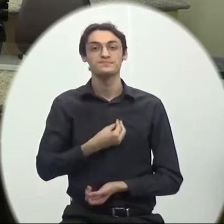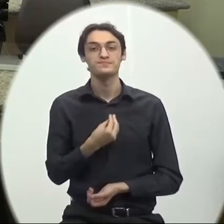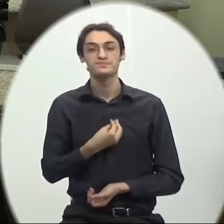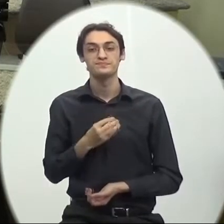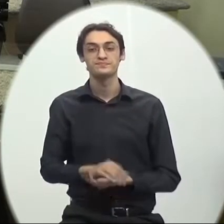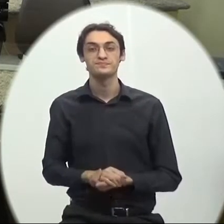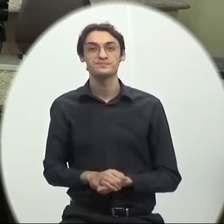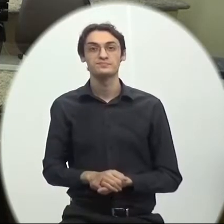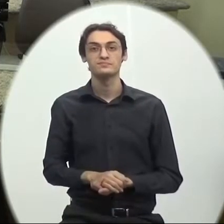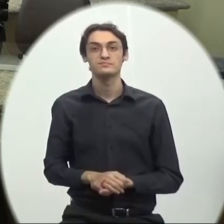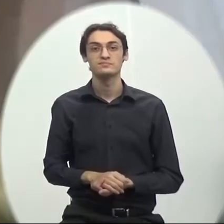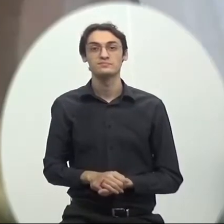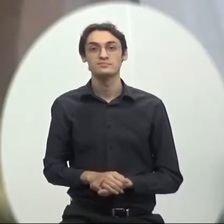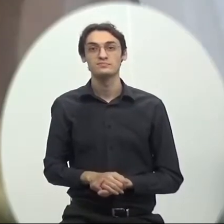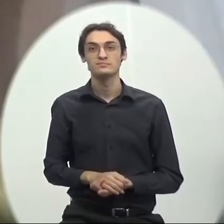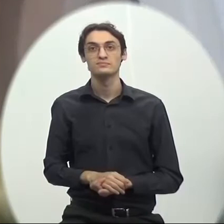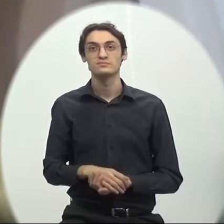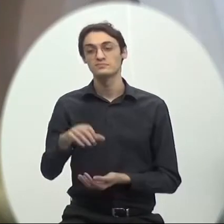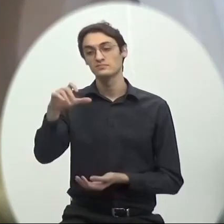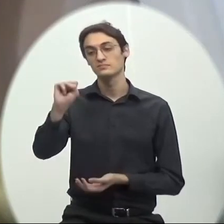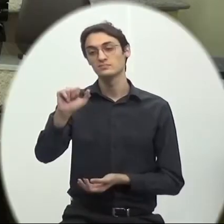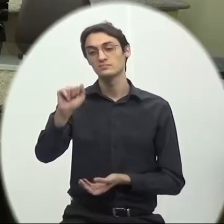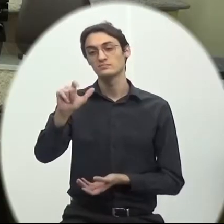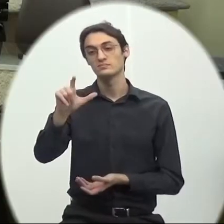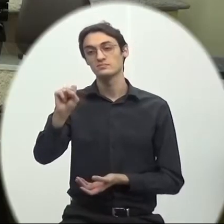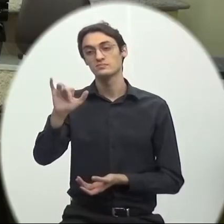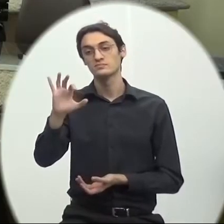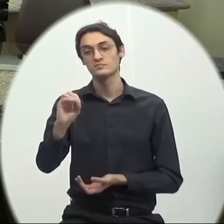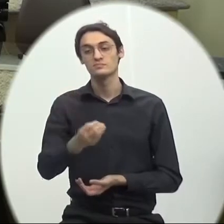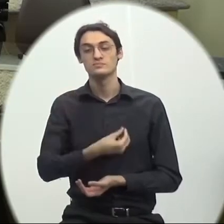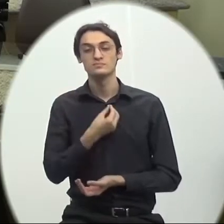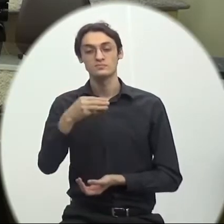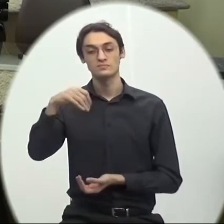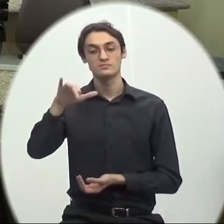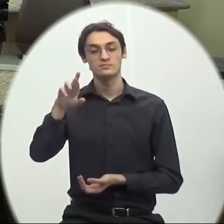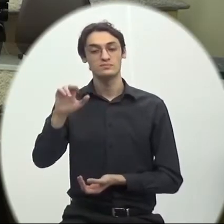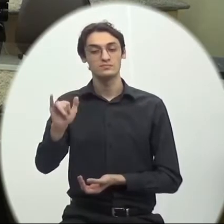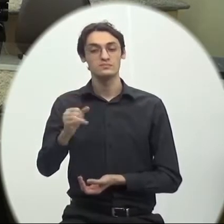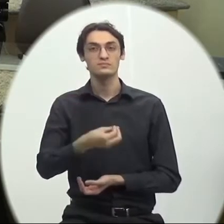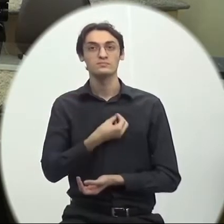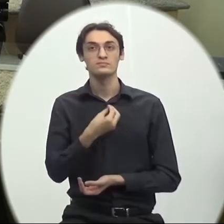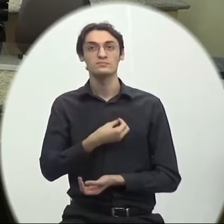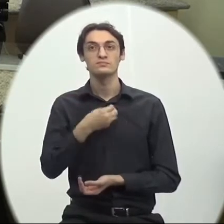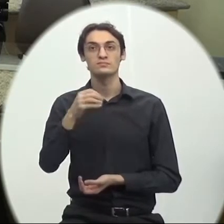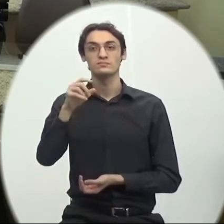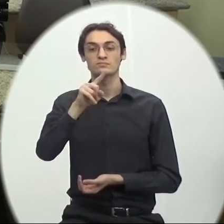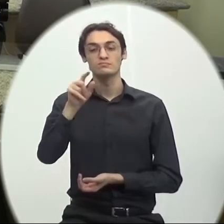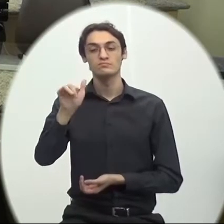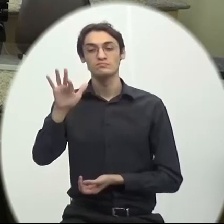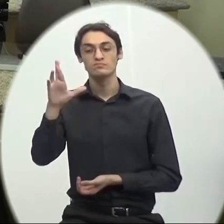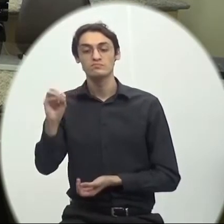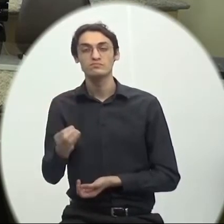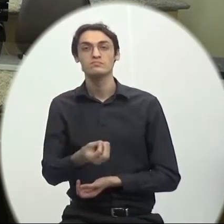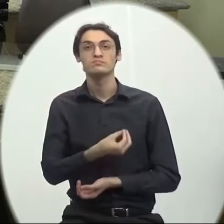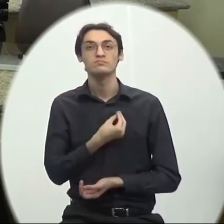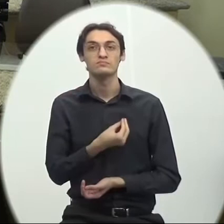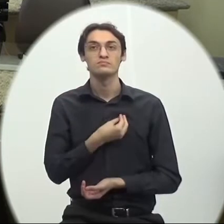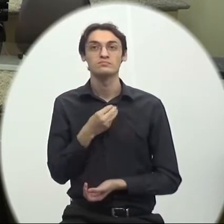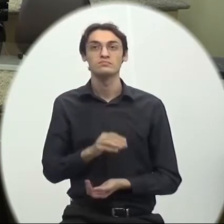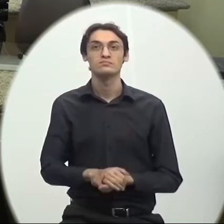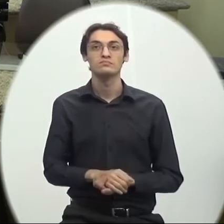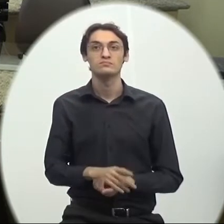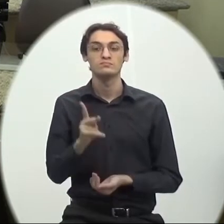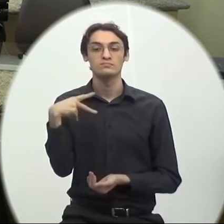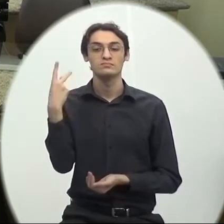Presente. Presente. Vereador Salésio Lima. Presente. Vereador Miri D'Agostin. Presente. Presente. Vereador Zário Casagrande. Presente.